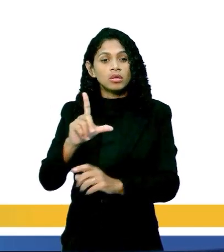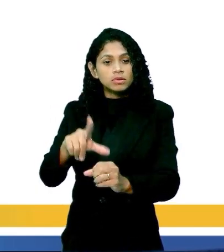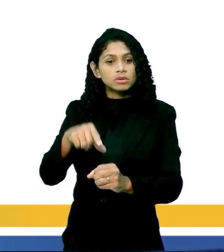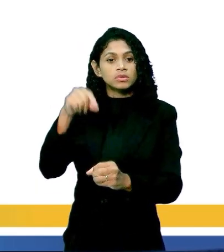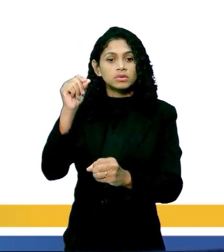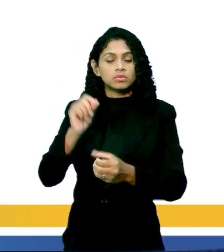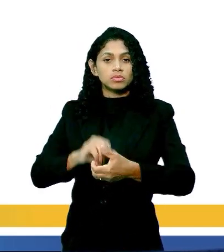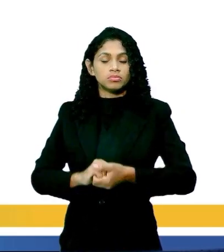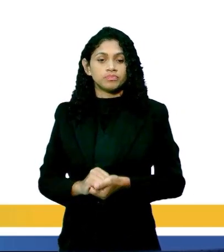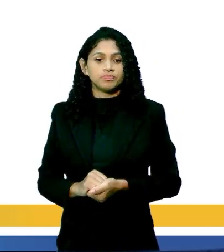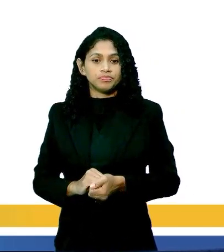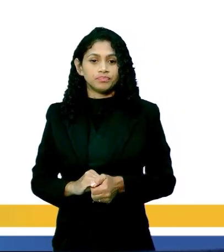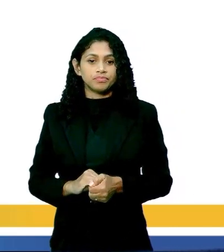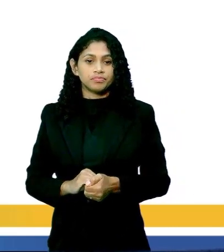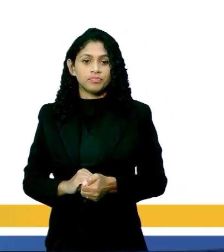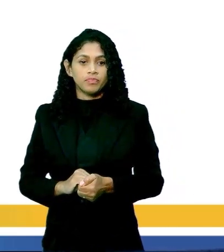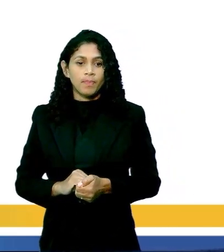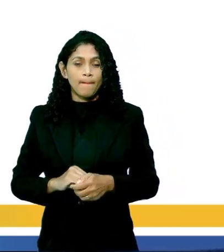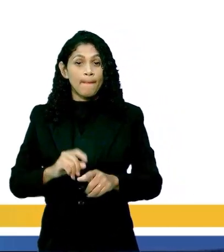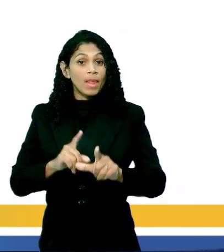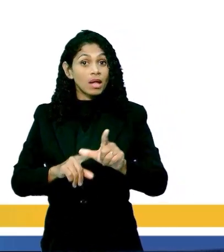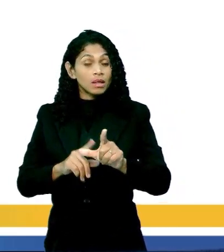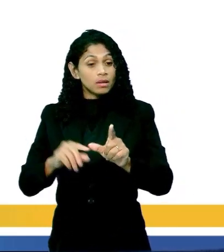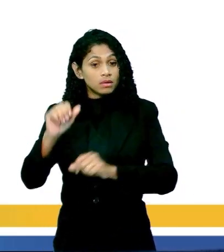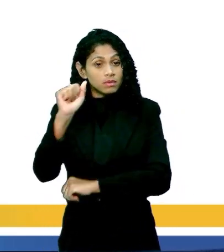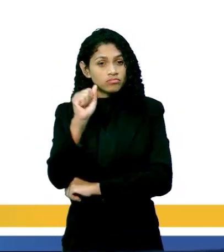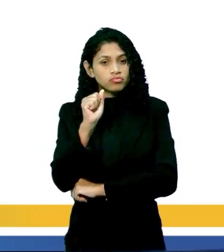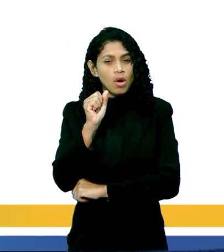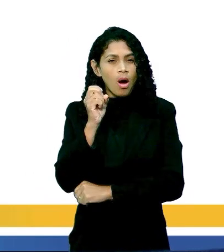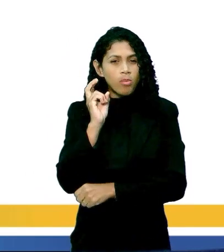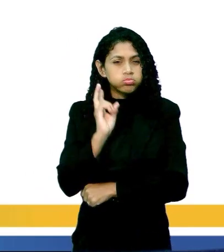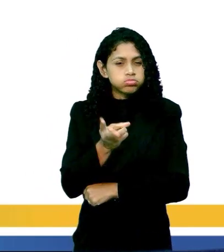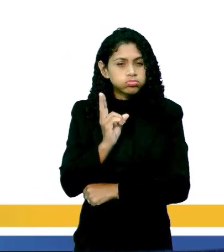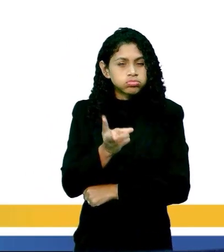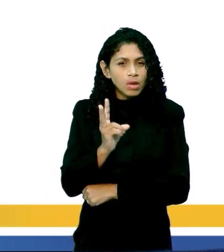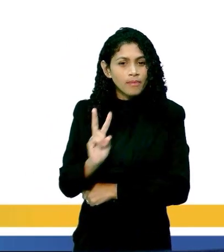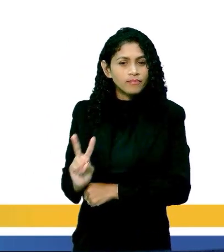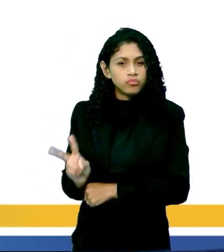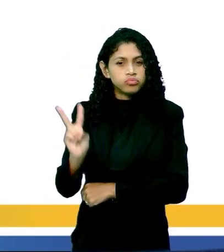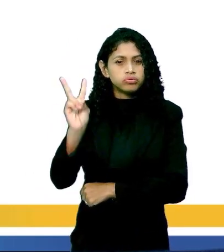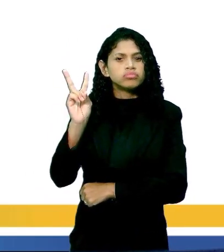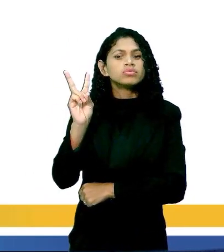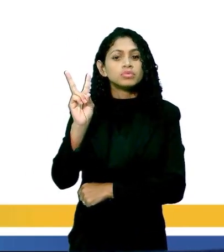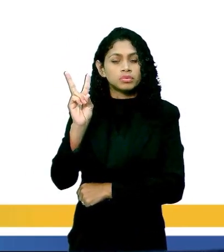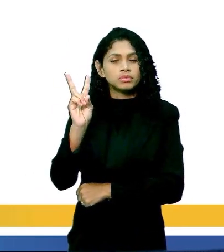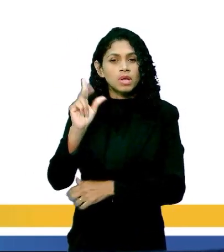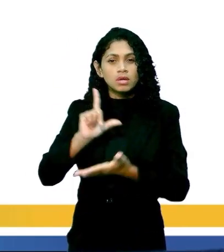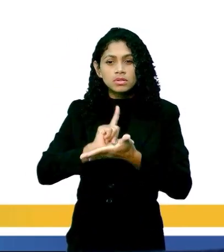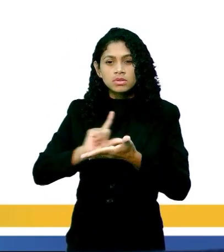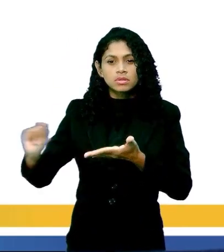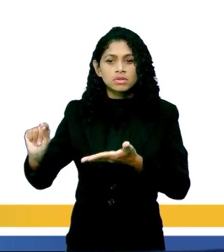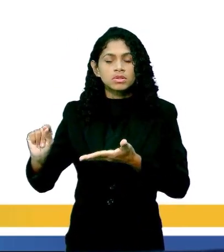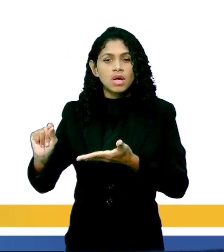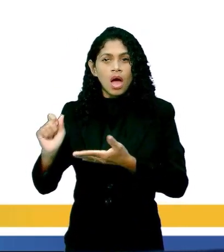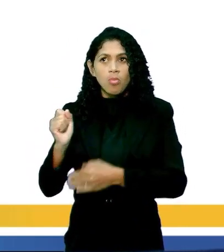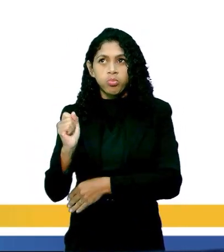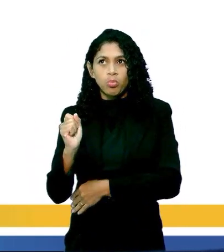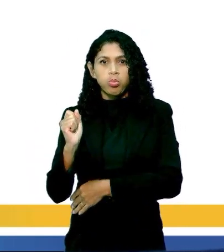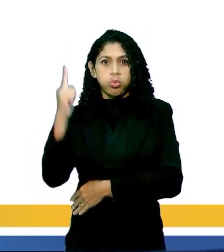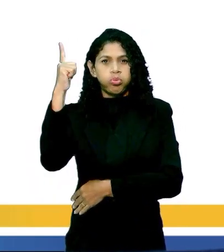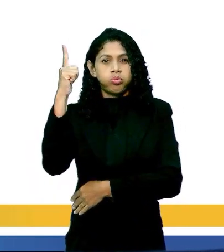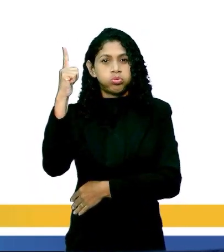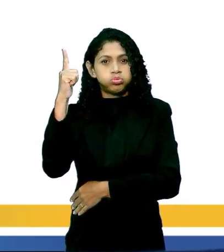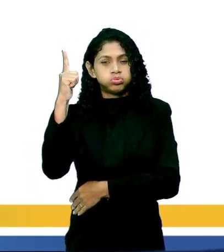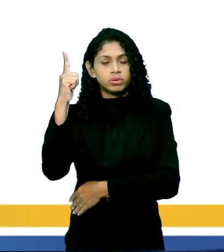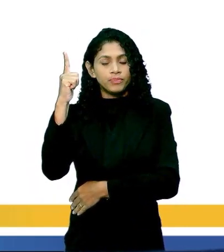Se esse projétil está desprezando a resistência do ar, ele vai sair com a velocidade da arma e